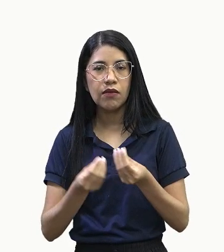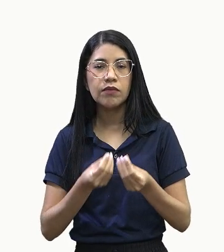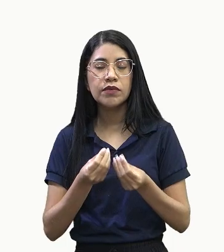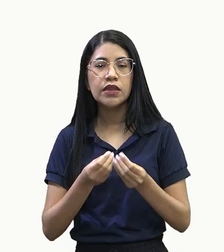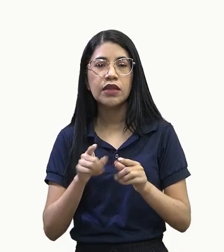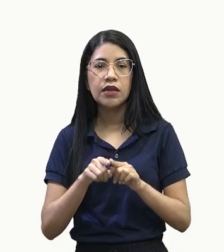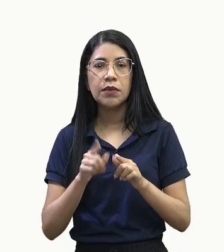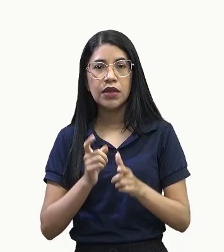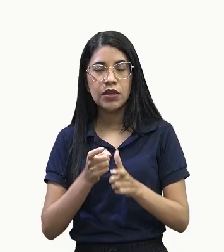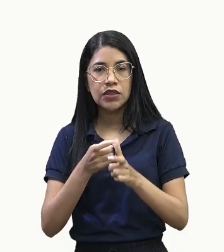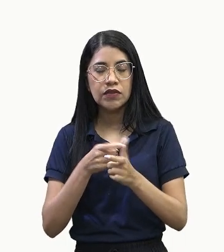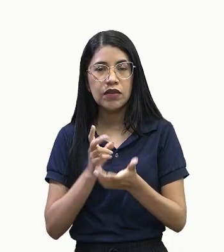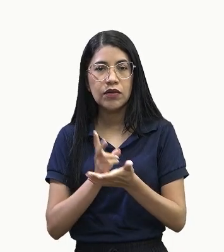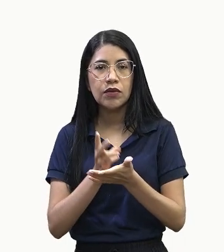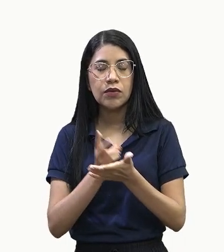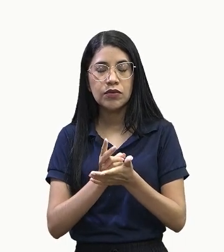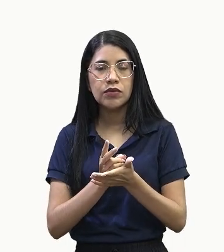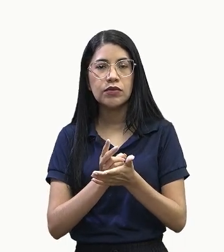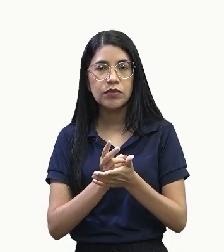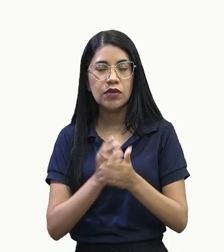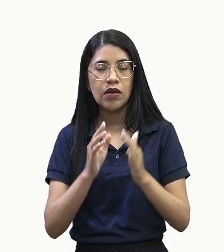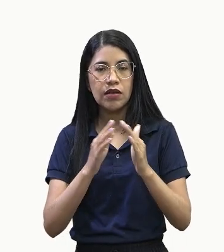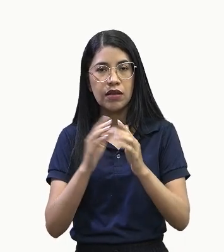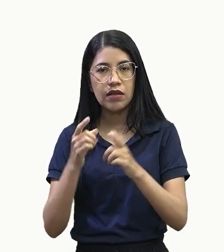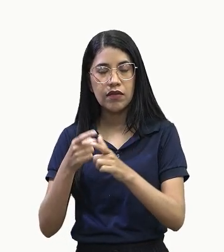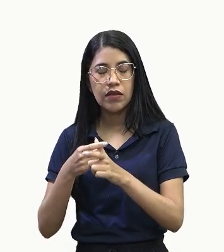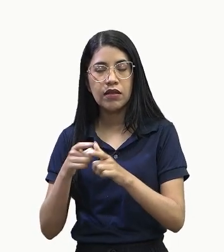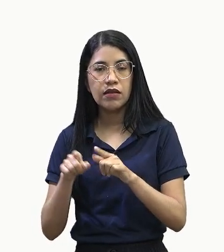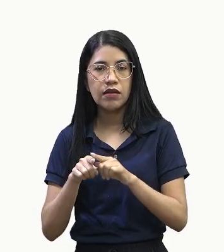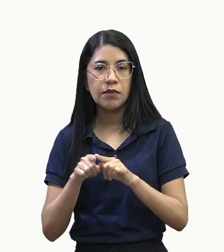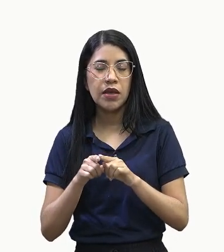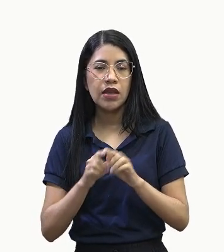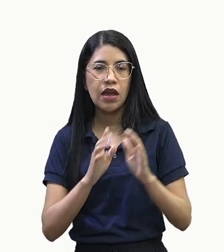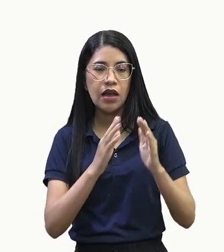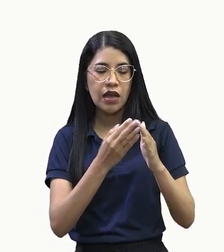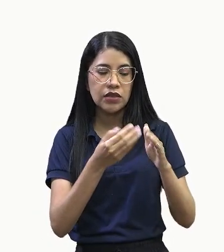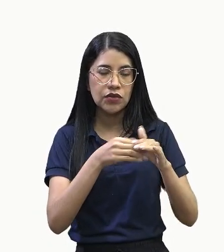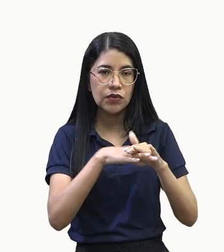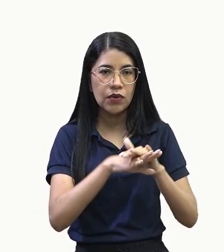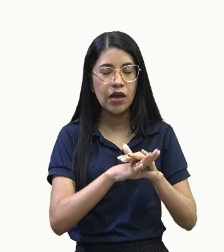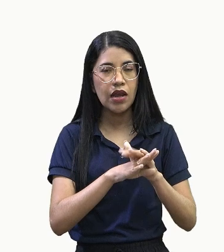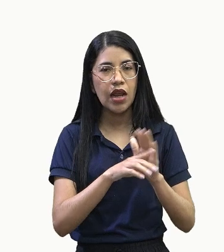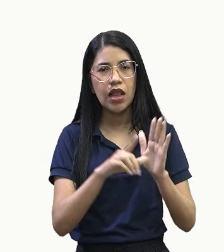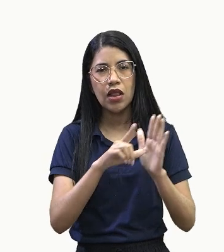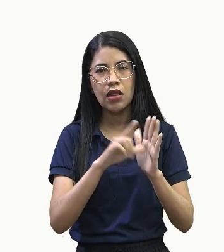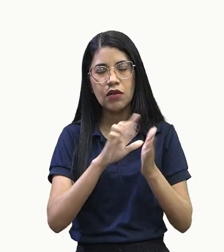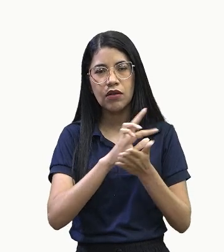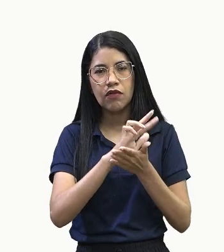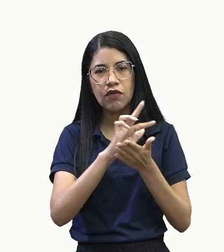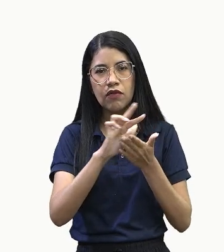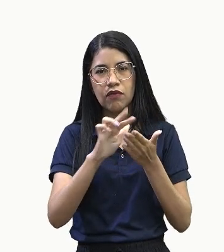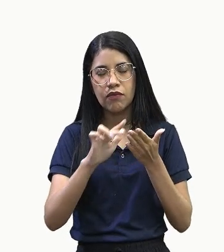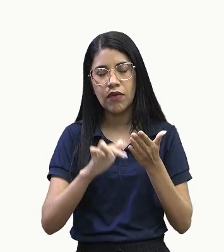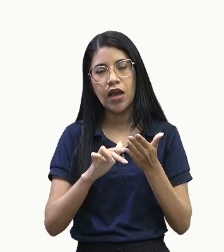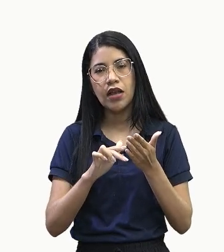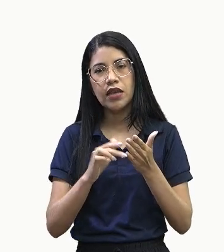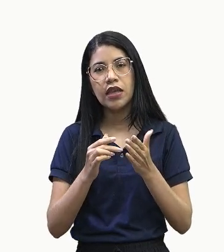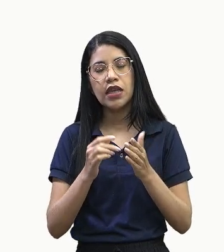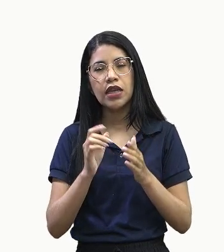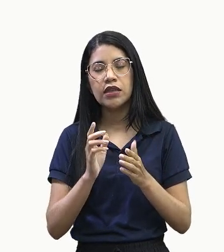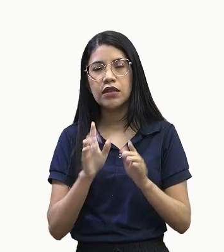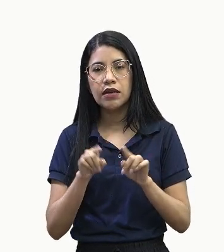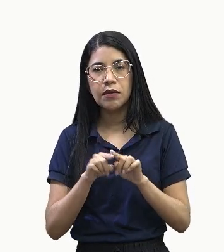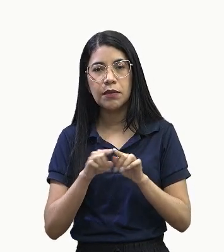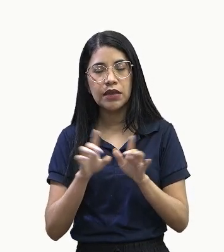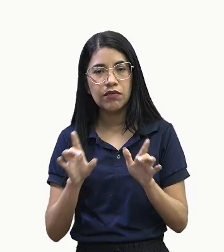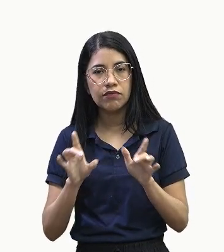ficavam endividados com as casas aviadoras. E esses armazéns eram as mercearias, eram os barracões que ficavam ali